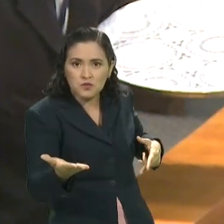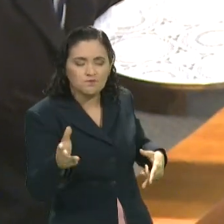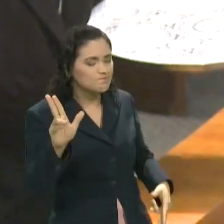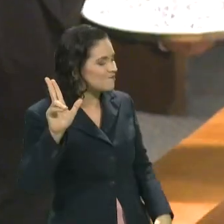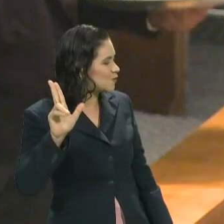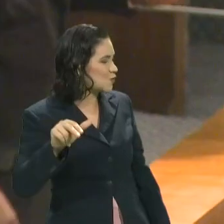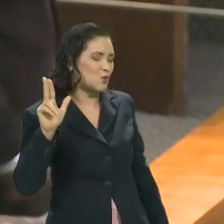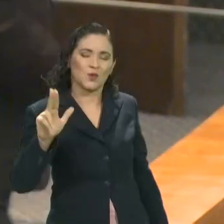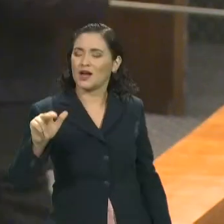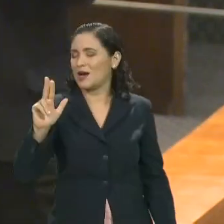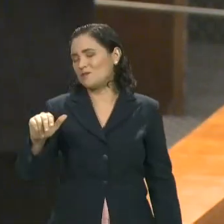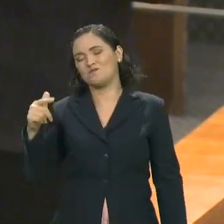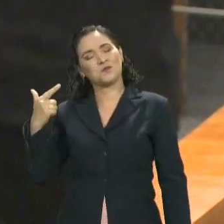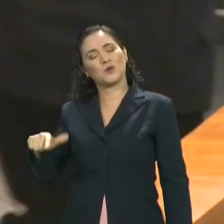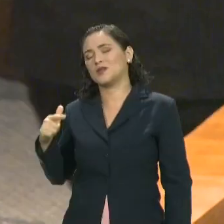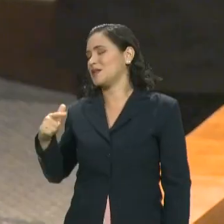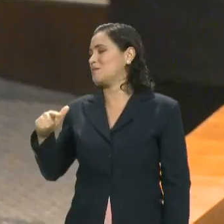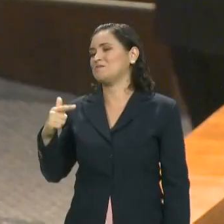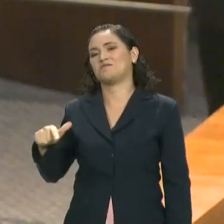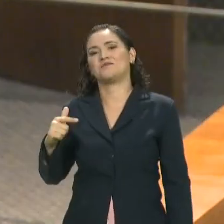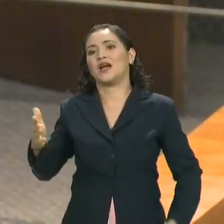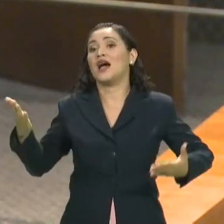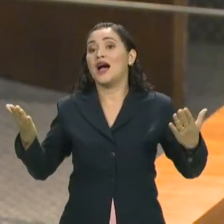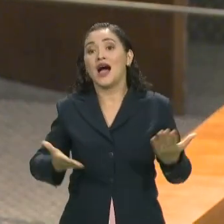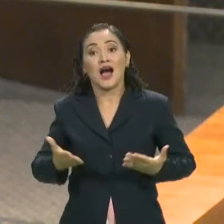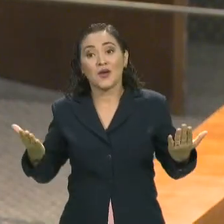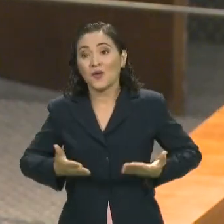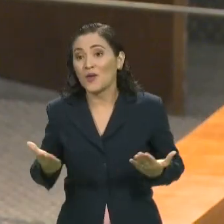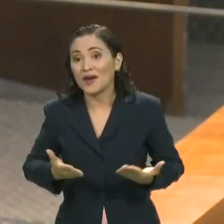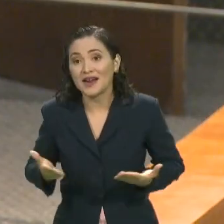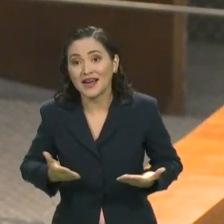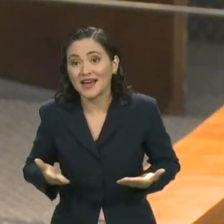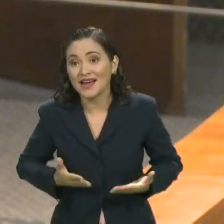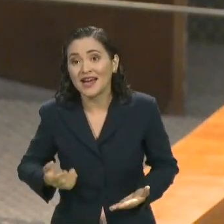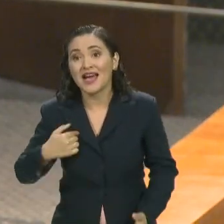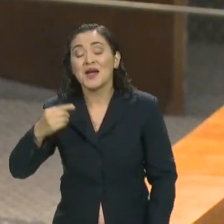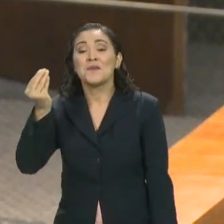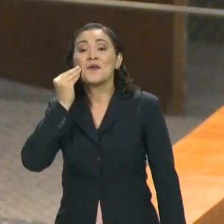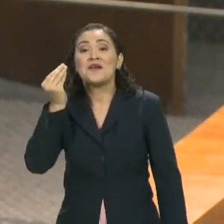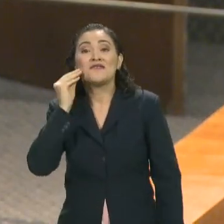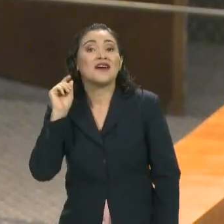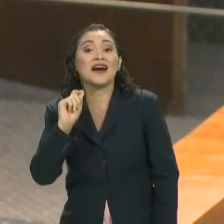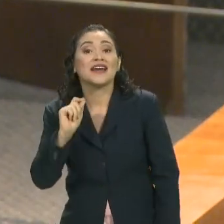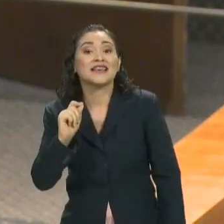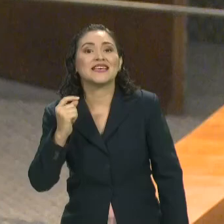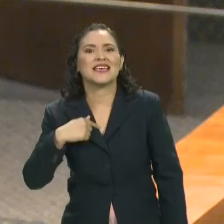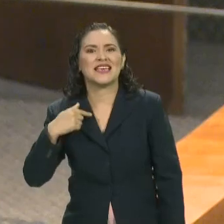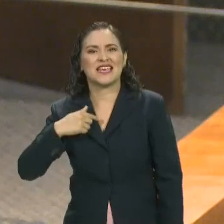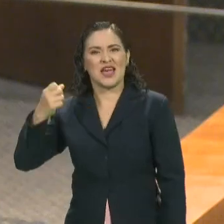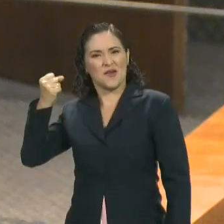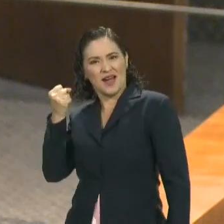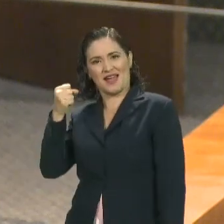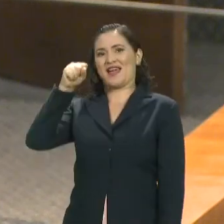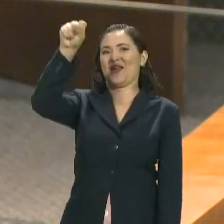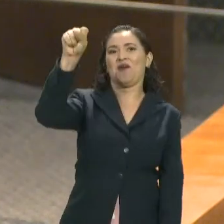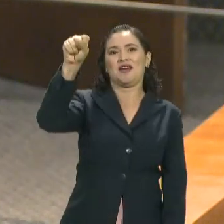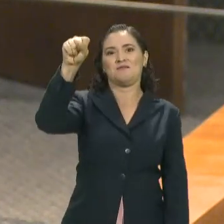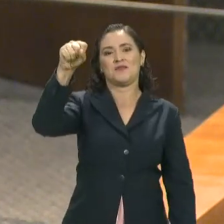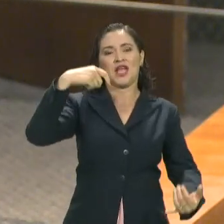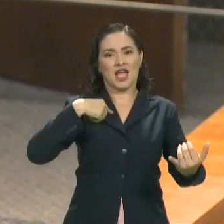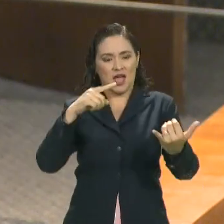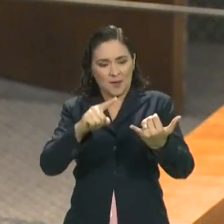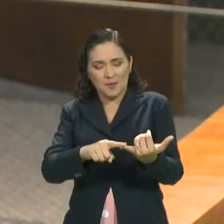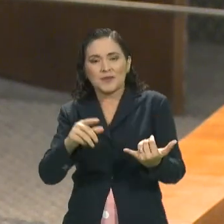agora, eu vejo tanto que eu fui um herói com Adriano, com o Hélito de suportar as